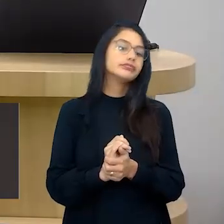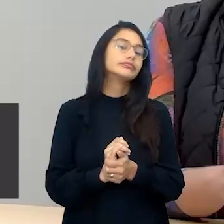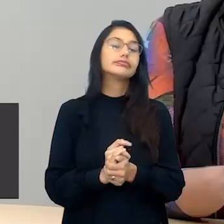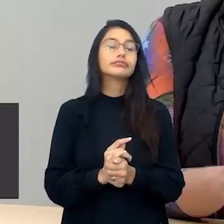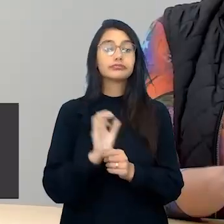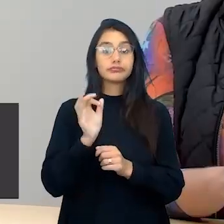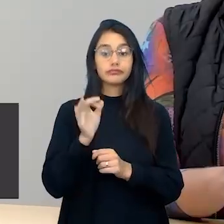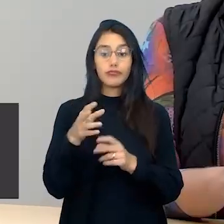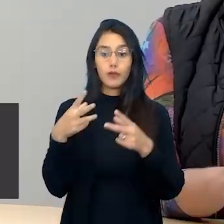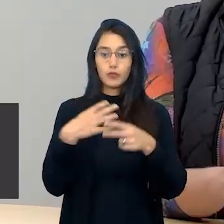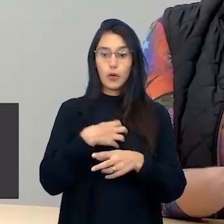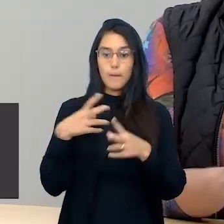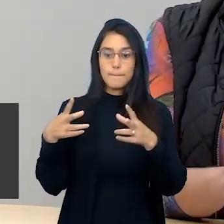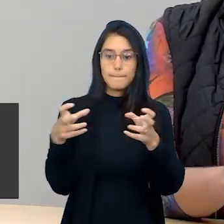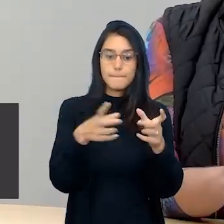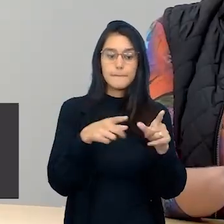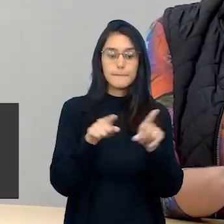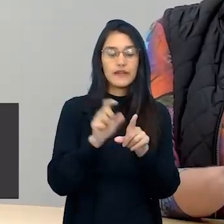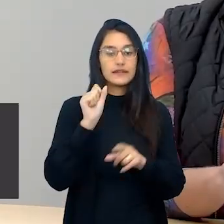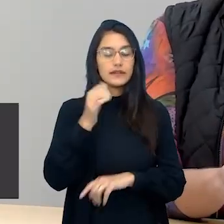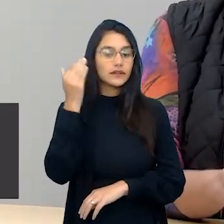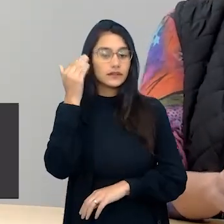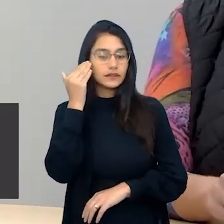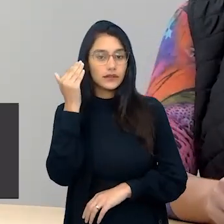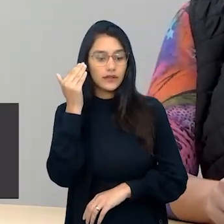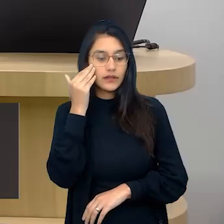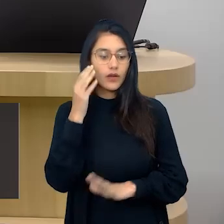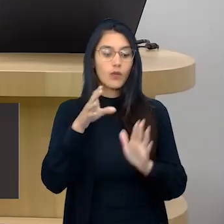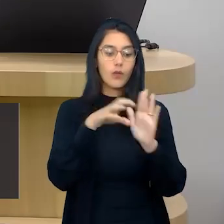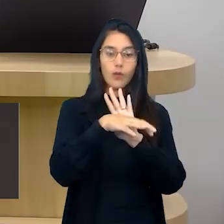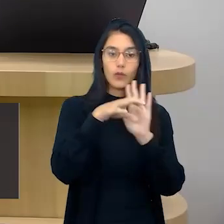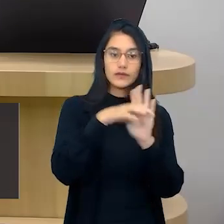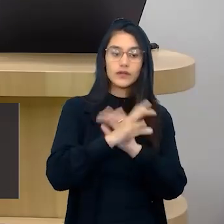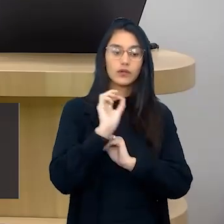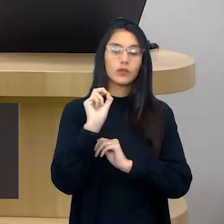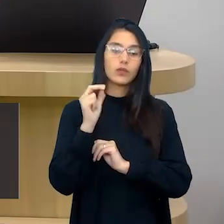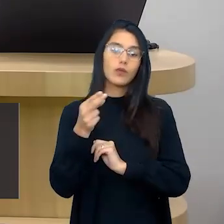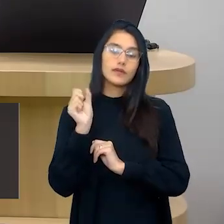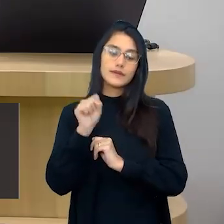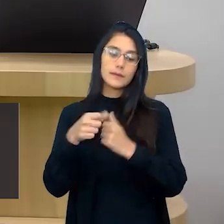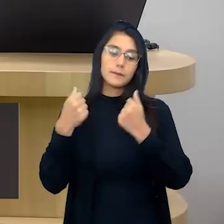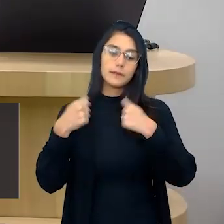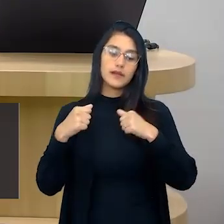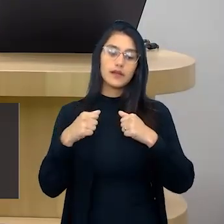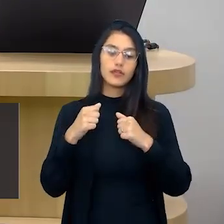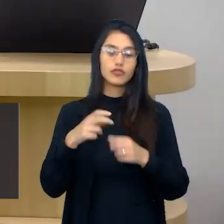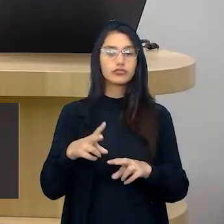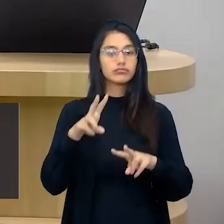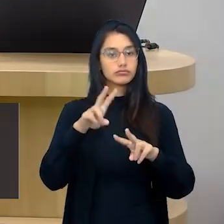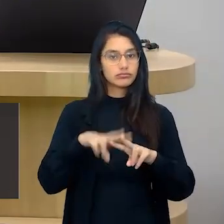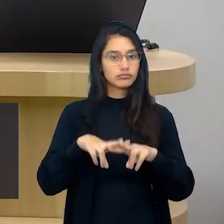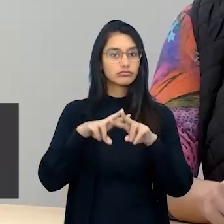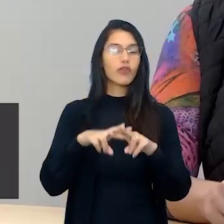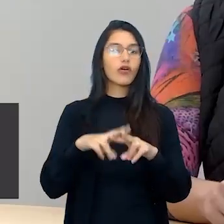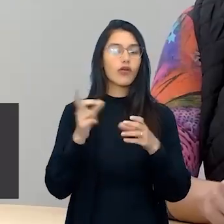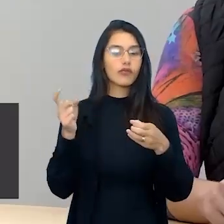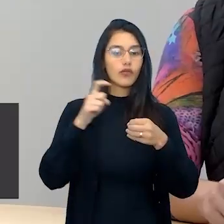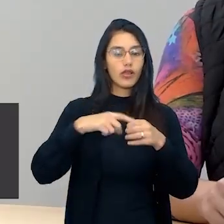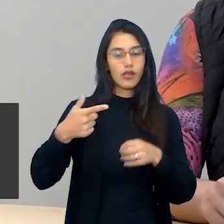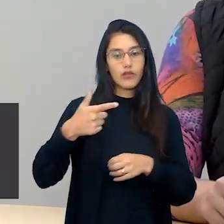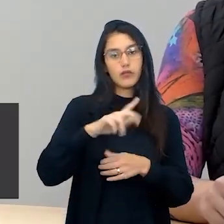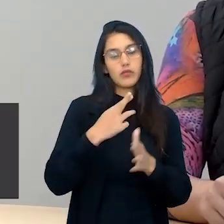de perceber se eles compreenderam o conceito ou se há necessidade de um reforço, né? De uma